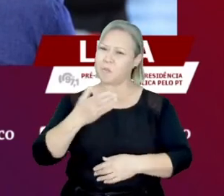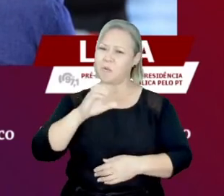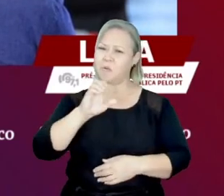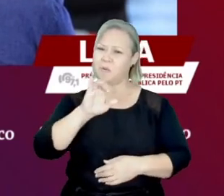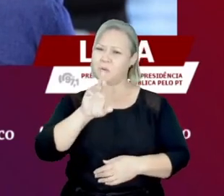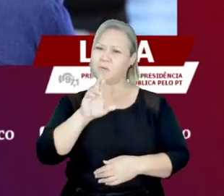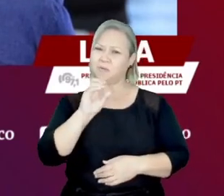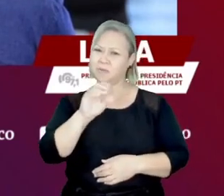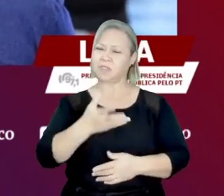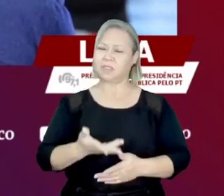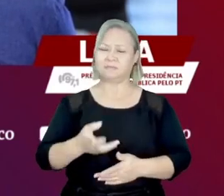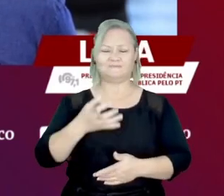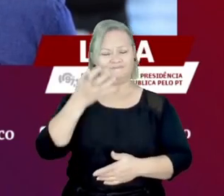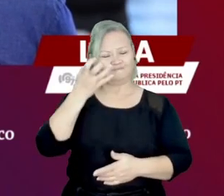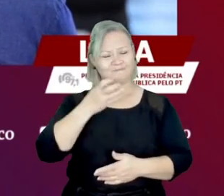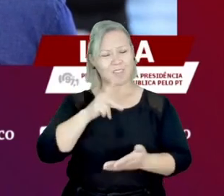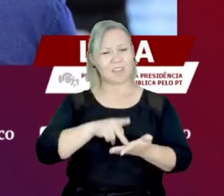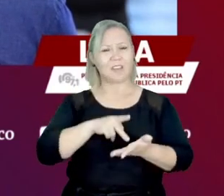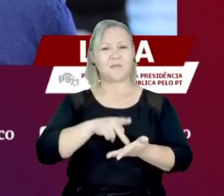no Brasil.